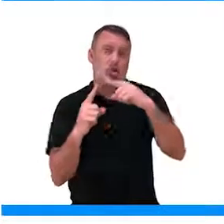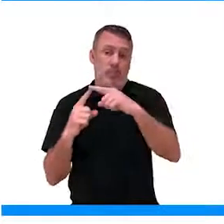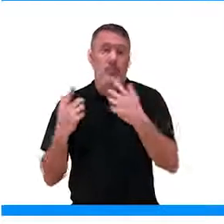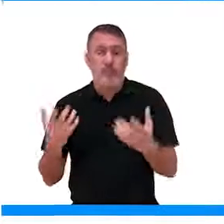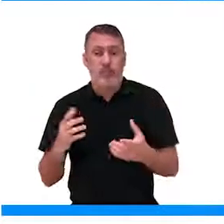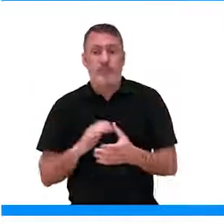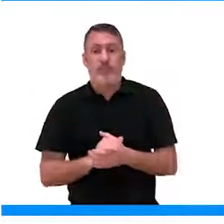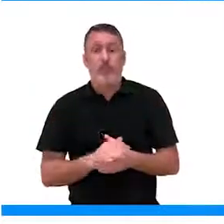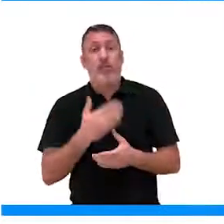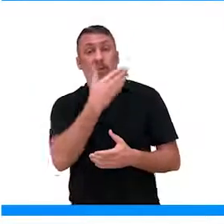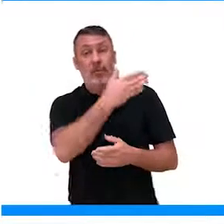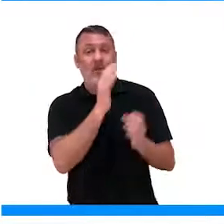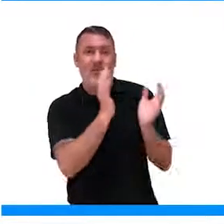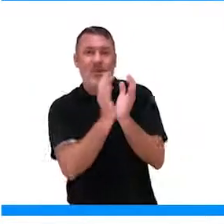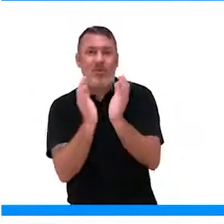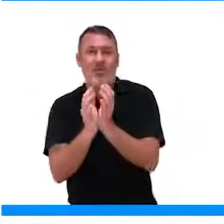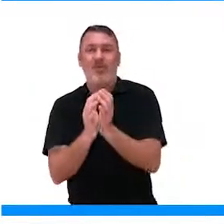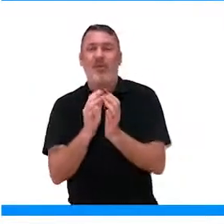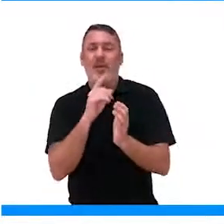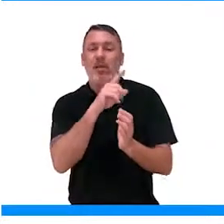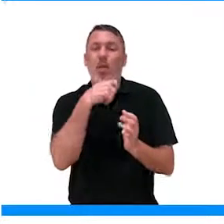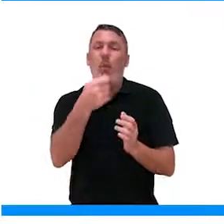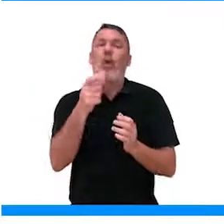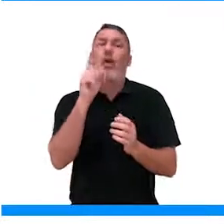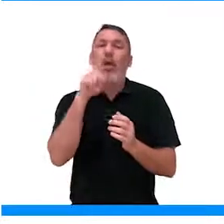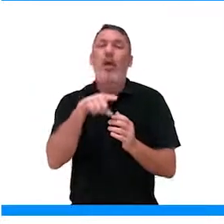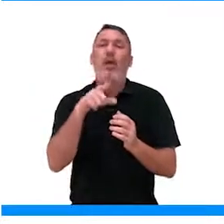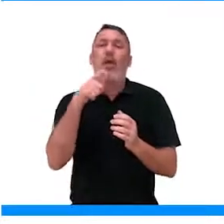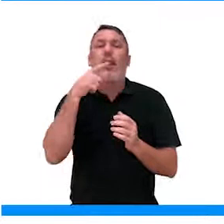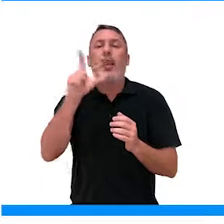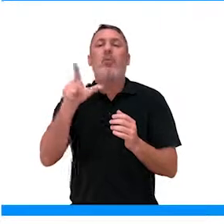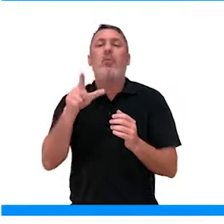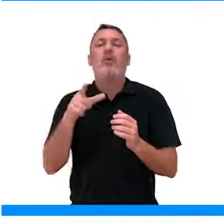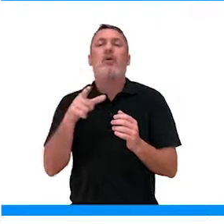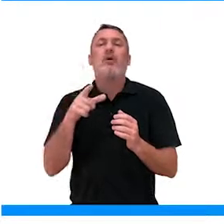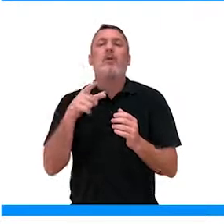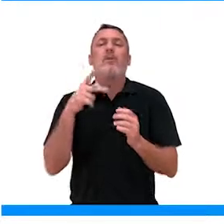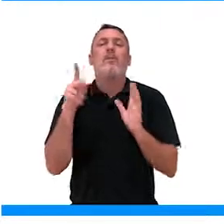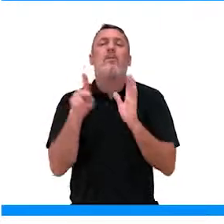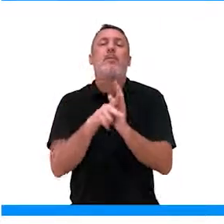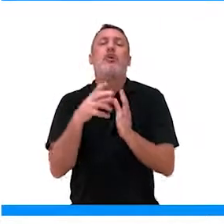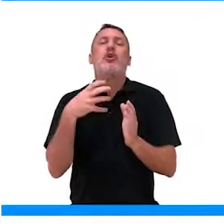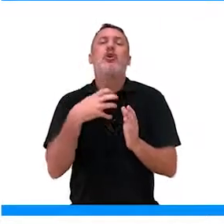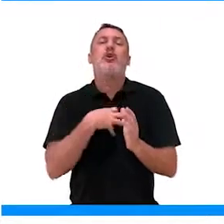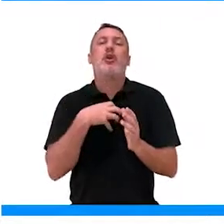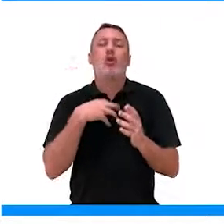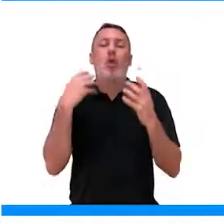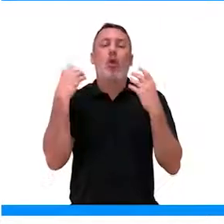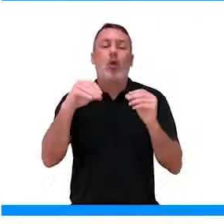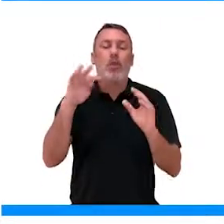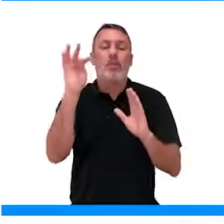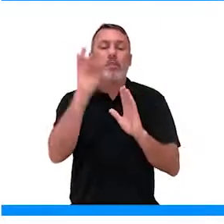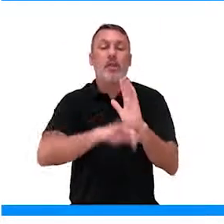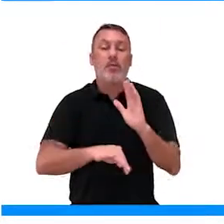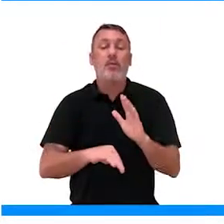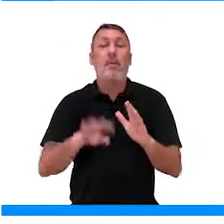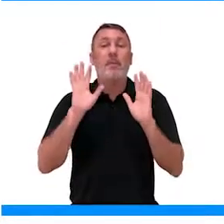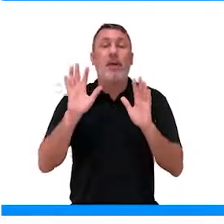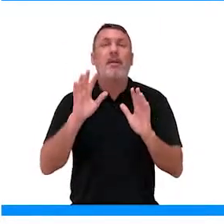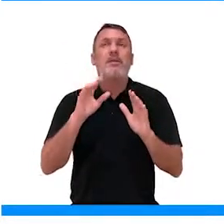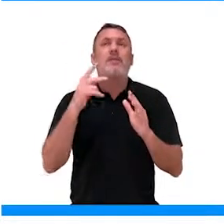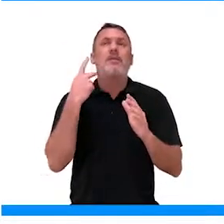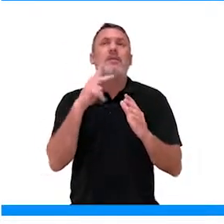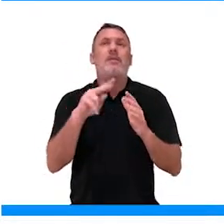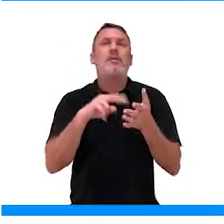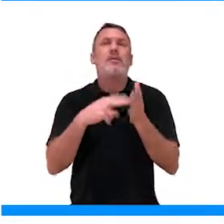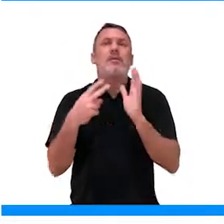textual. Então, o que é o gênero textual? É como a língua é empregada nos textos. Mas, acima de tudo, como que ela